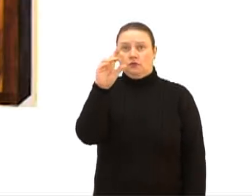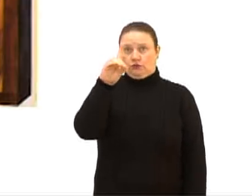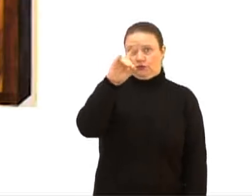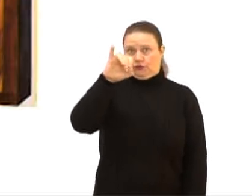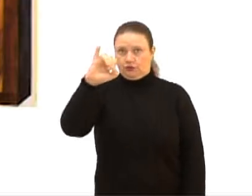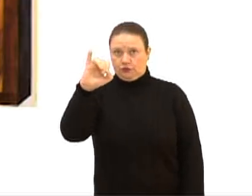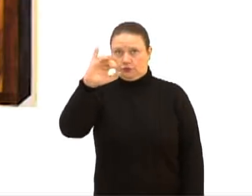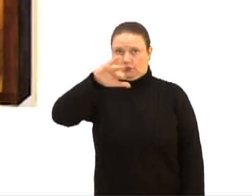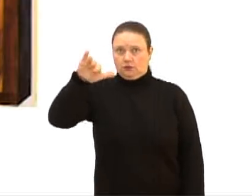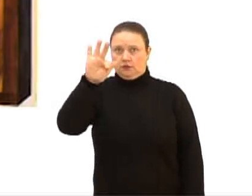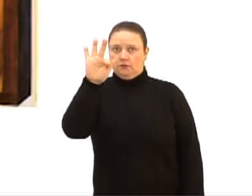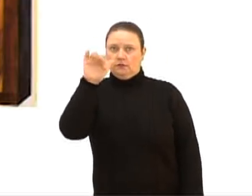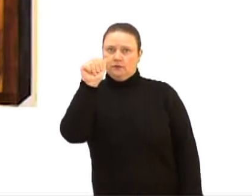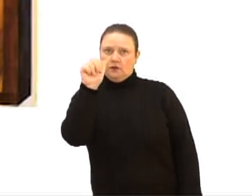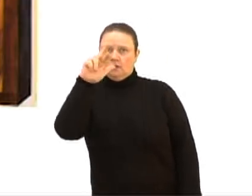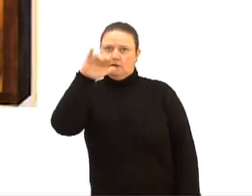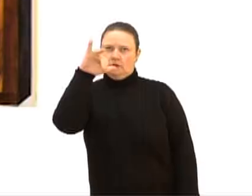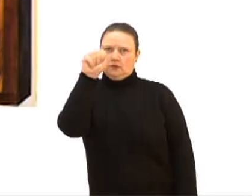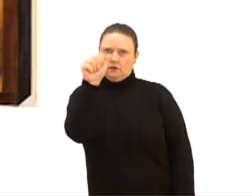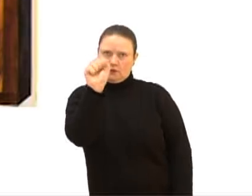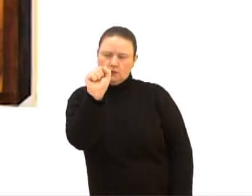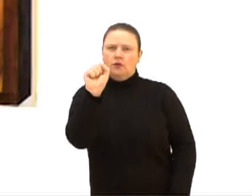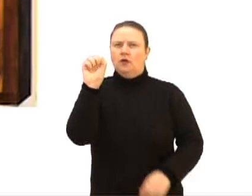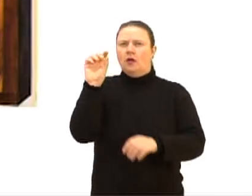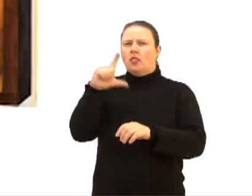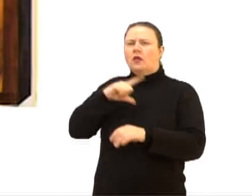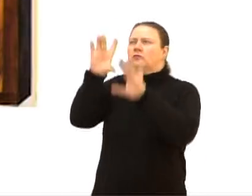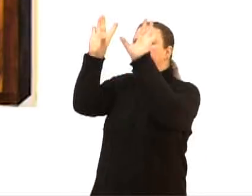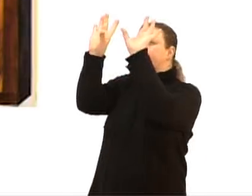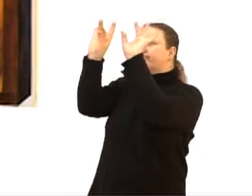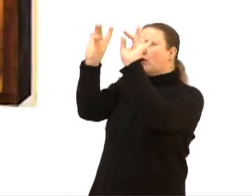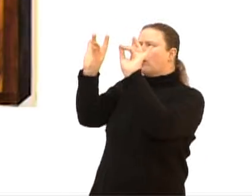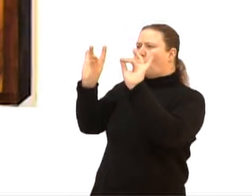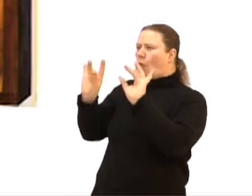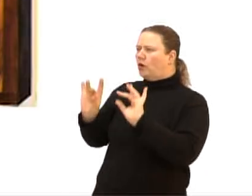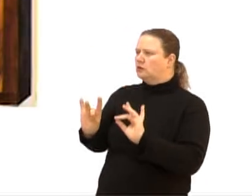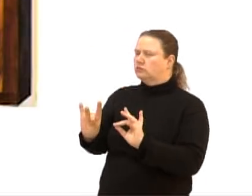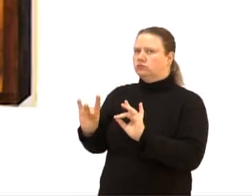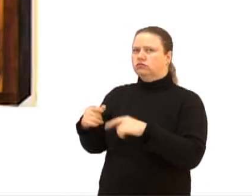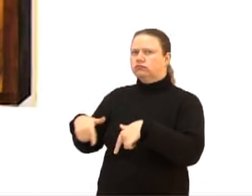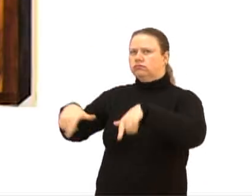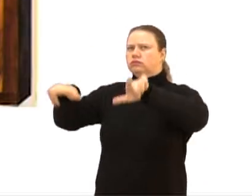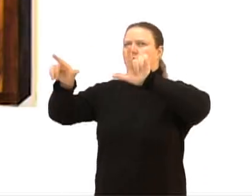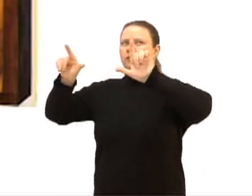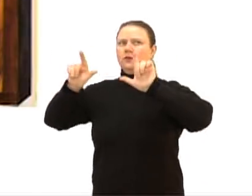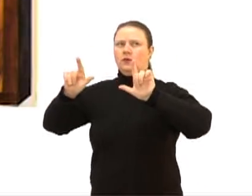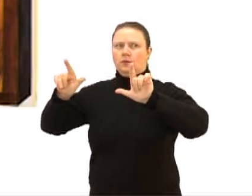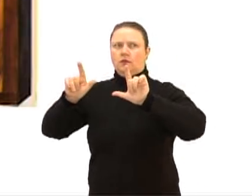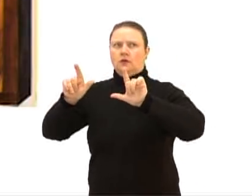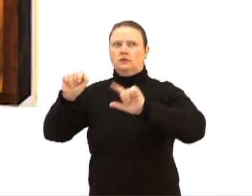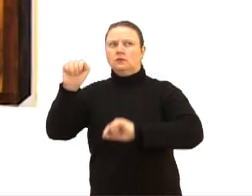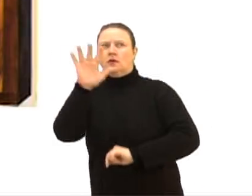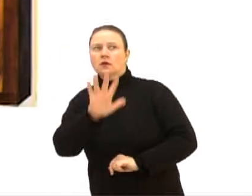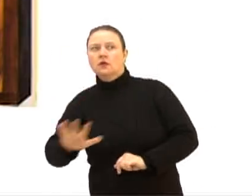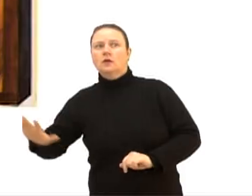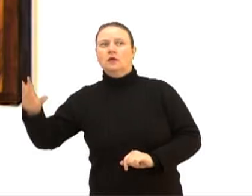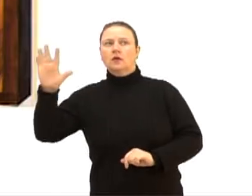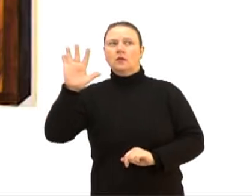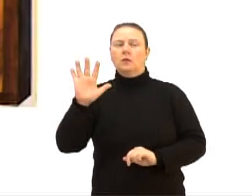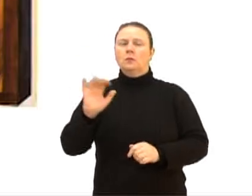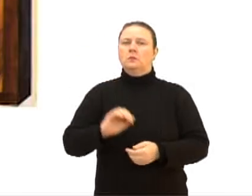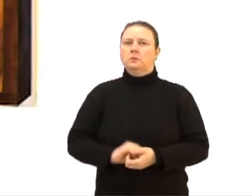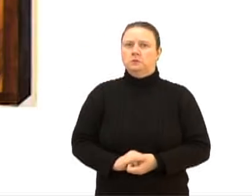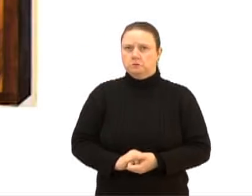observasse todos os detalhes que compõem essa tela, né? Desde a imagem do